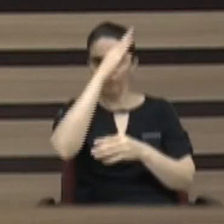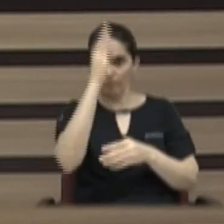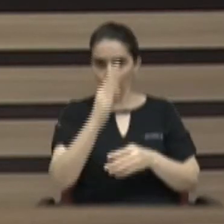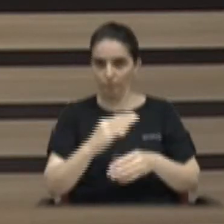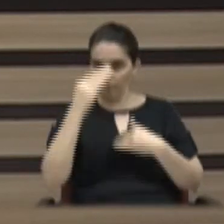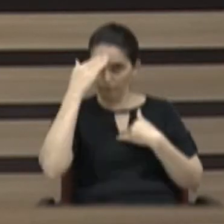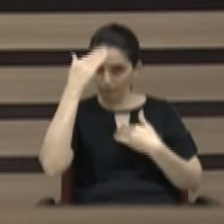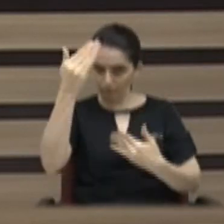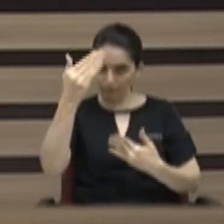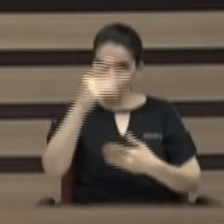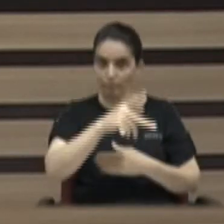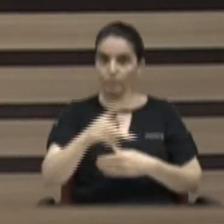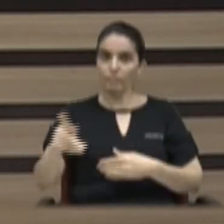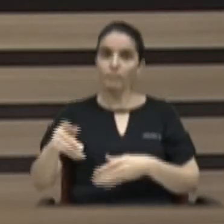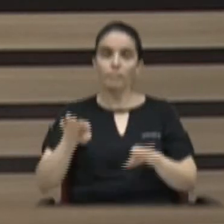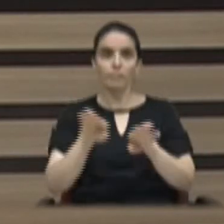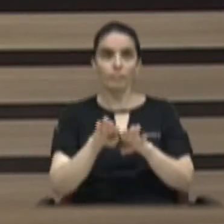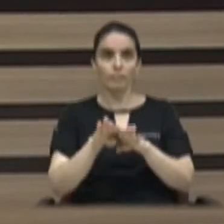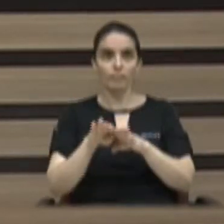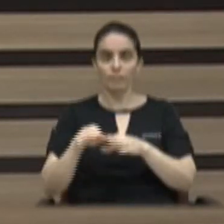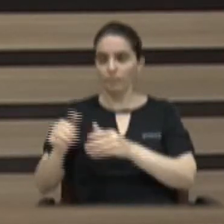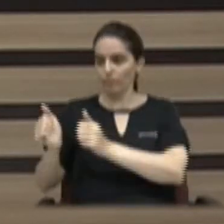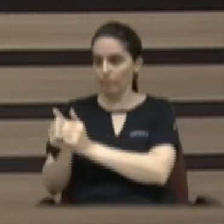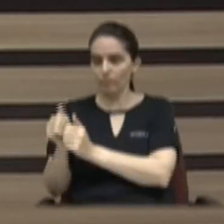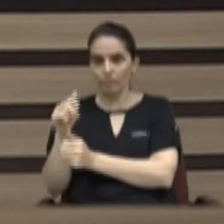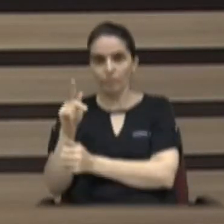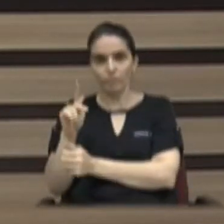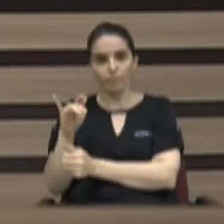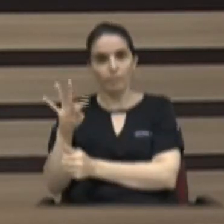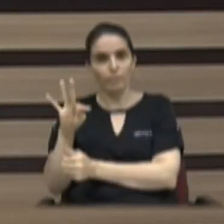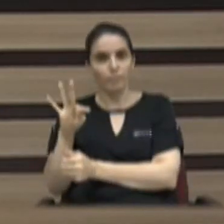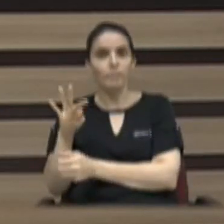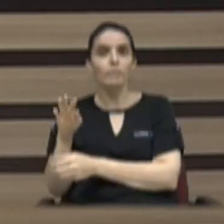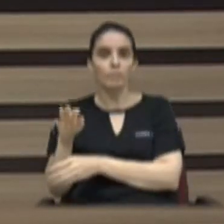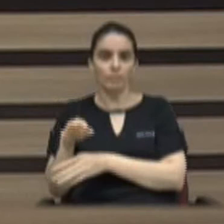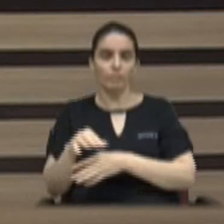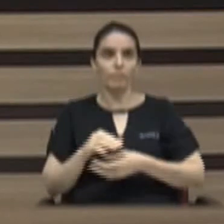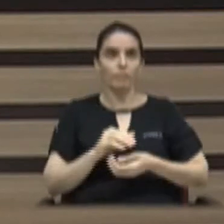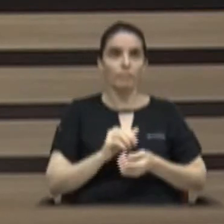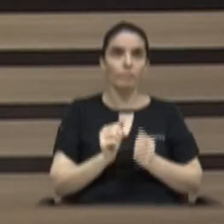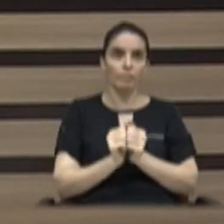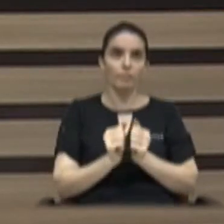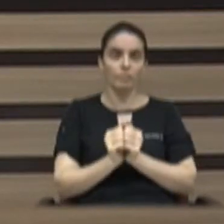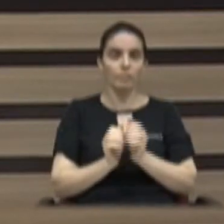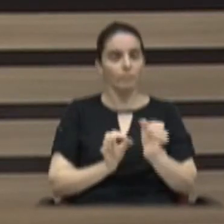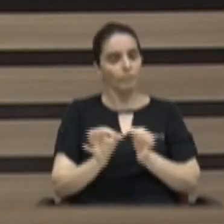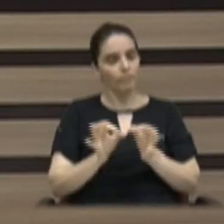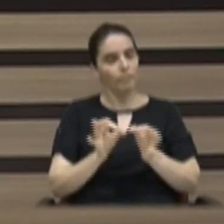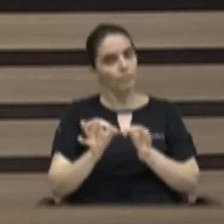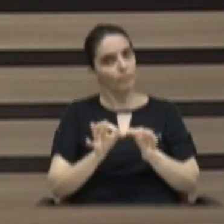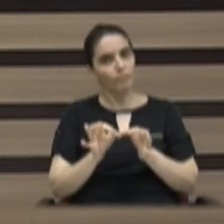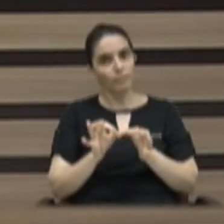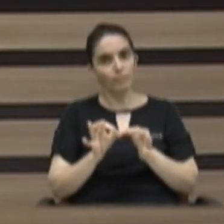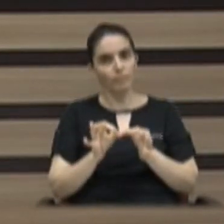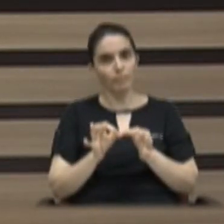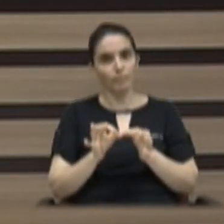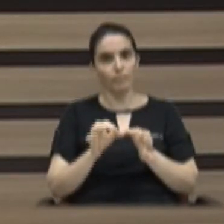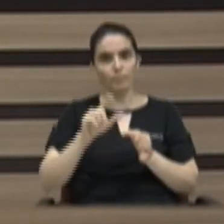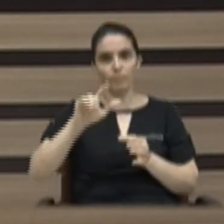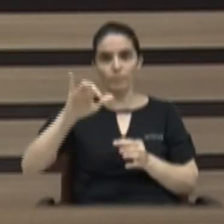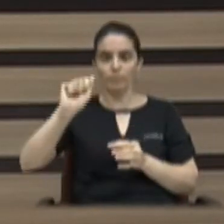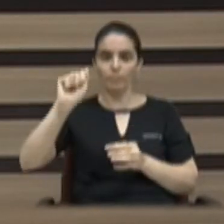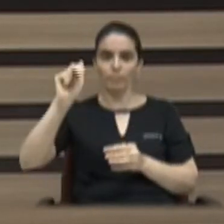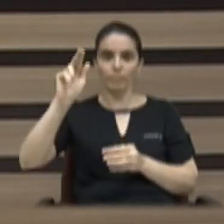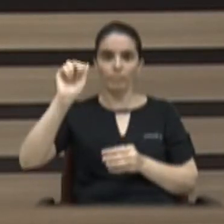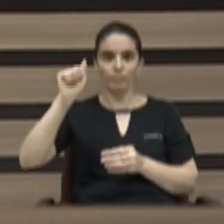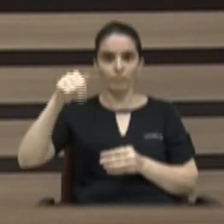Obrigado, presidente. E a minha assessora Kit, que está acompanhando aqui, foi que articulou aí a Lia, a Ana,